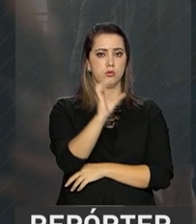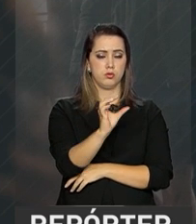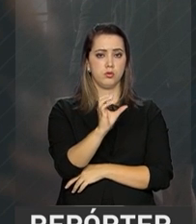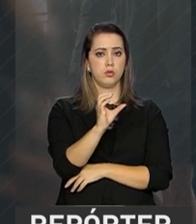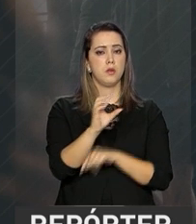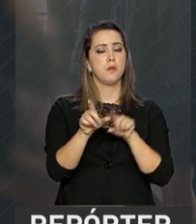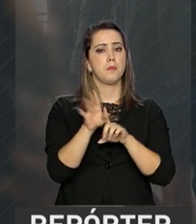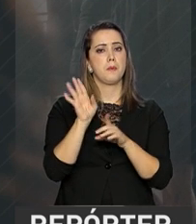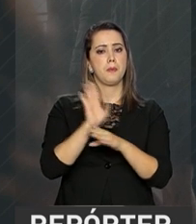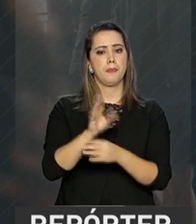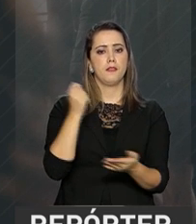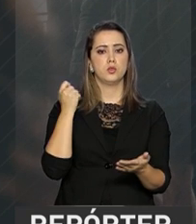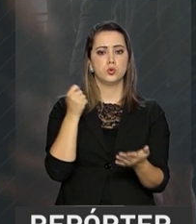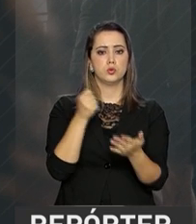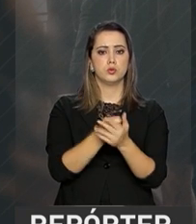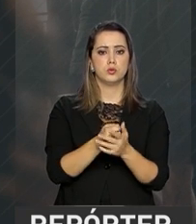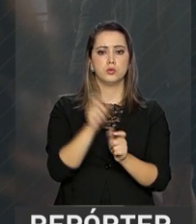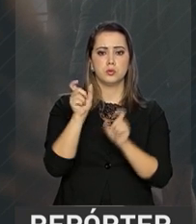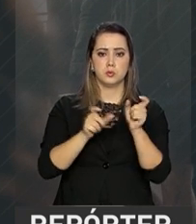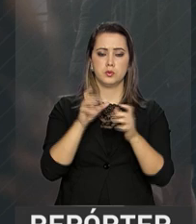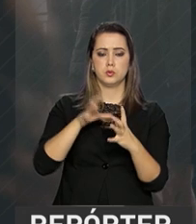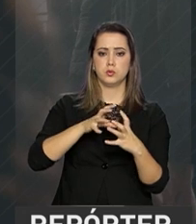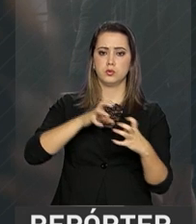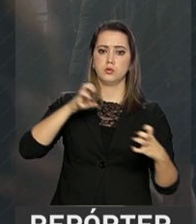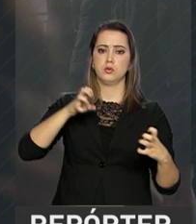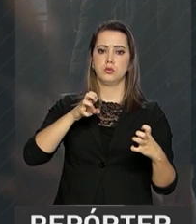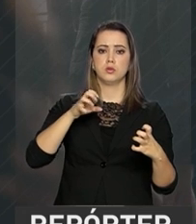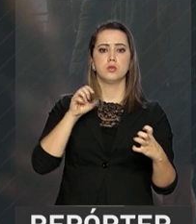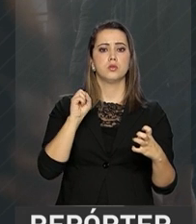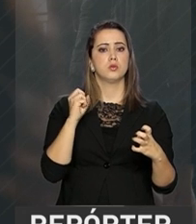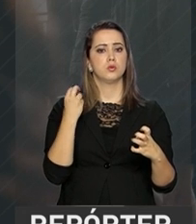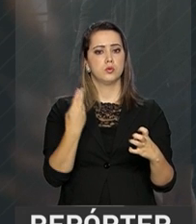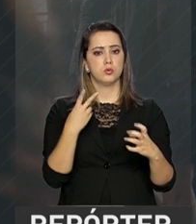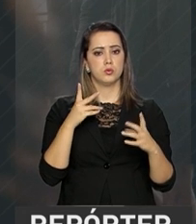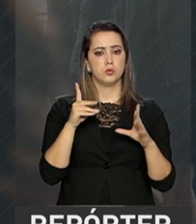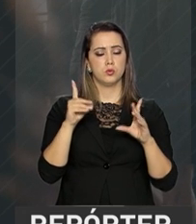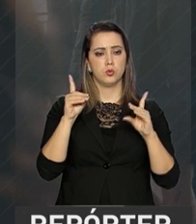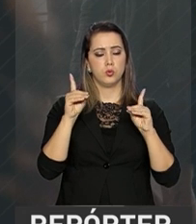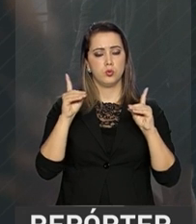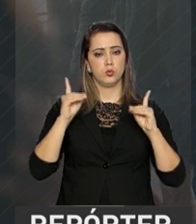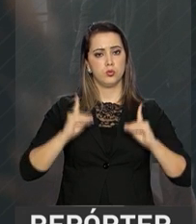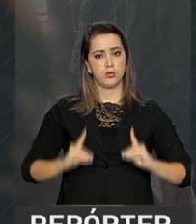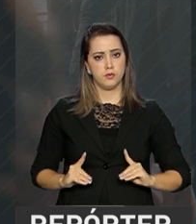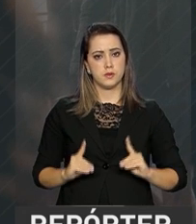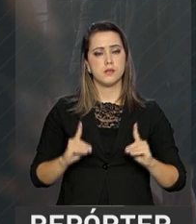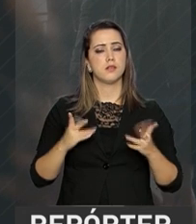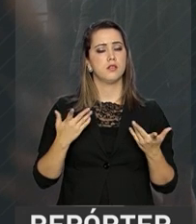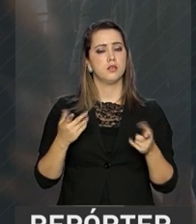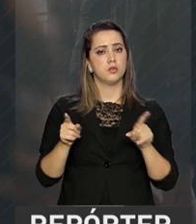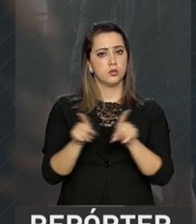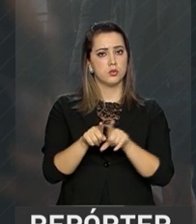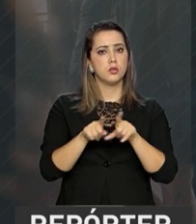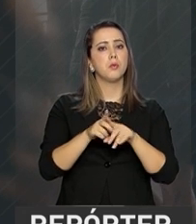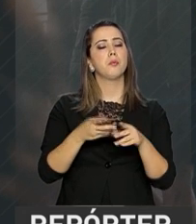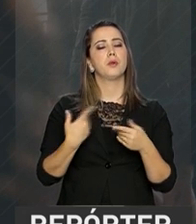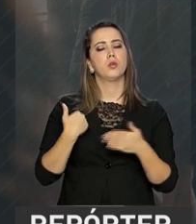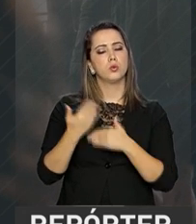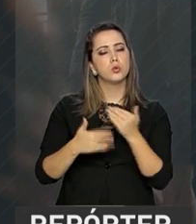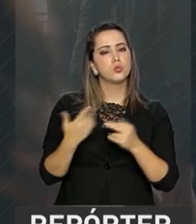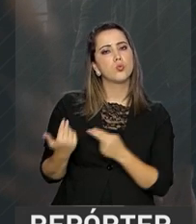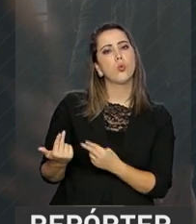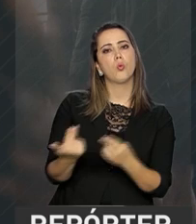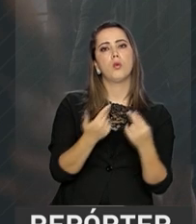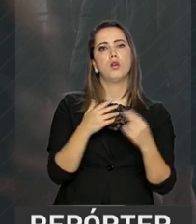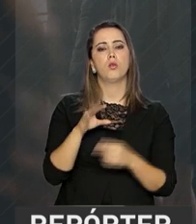ajuda paga pelo governo idosos em situação de extrema pobreza e pessoas com deficiência também continua